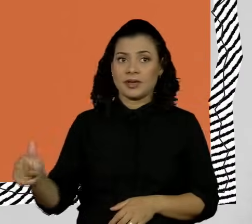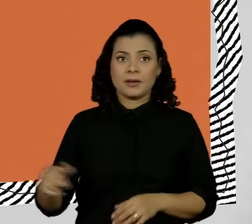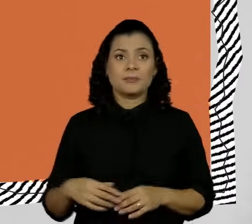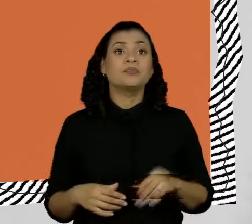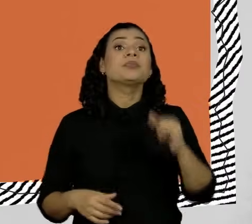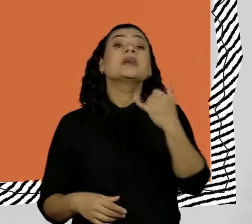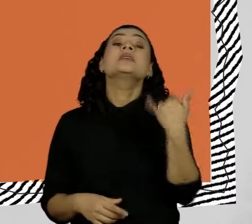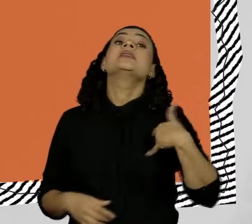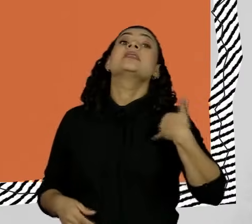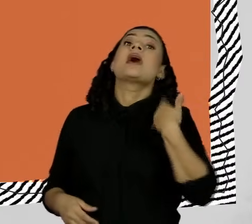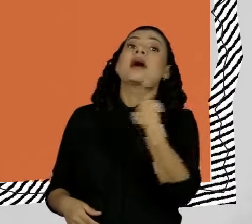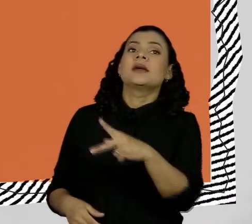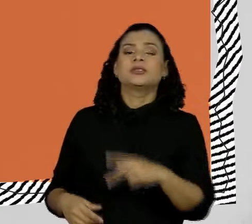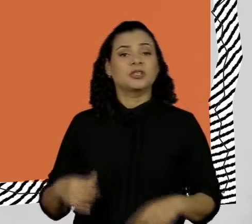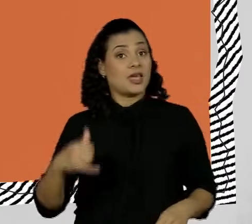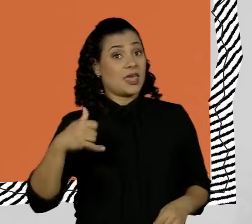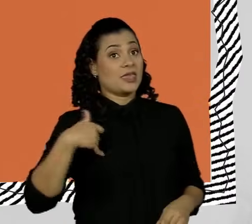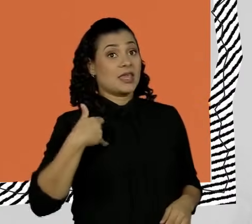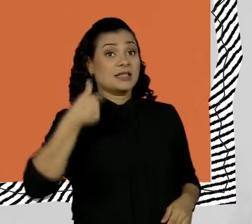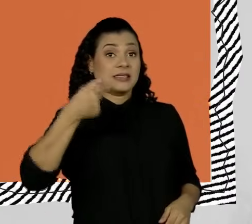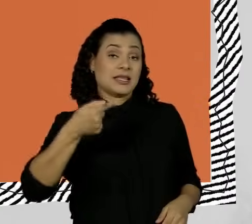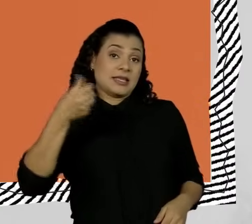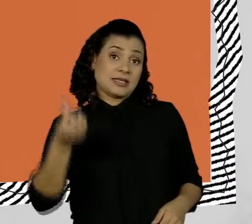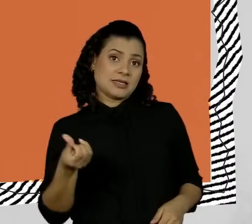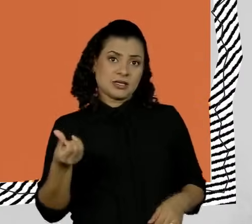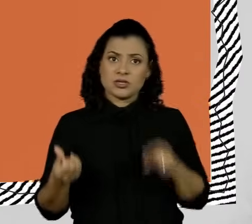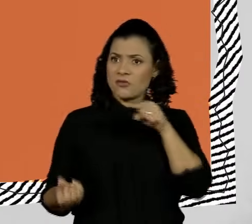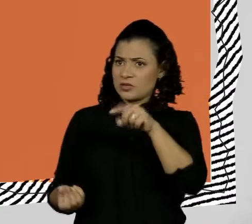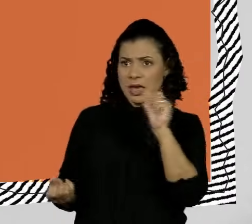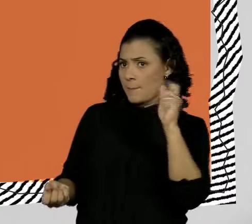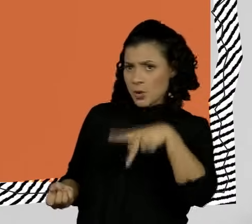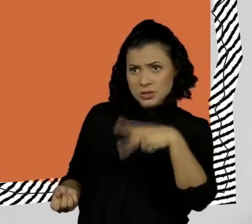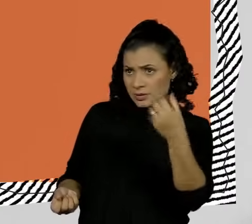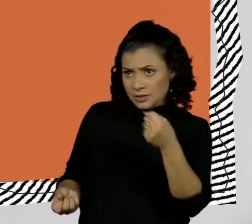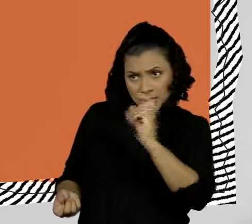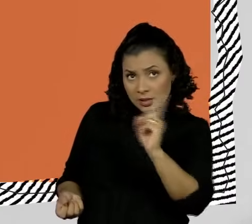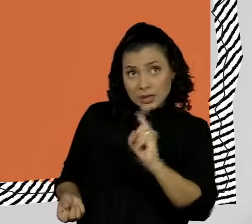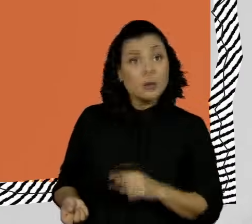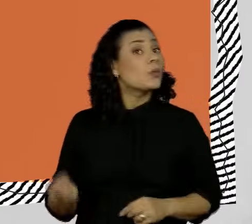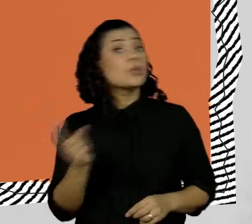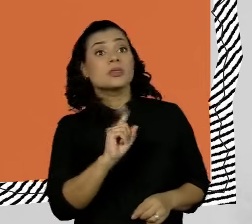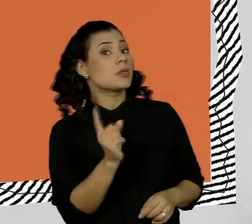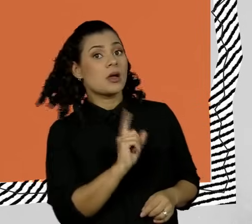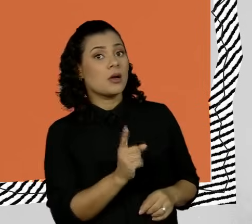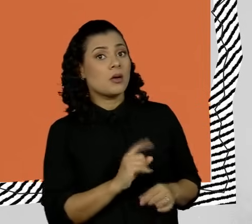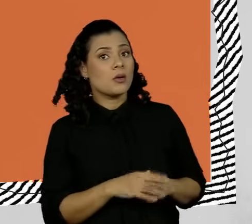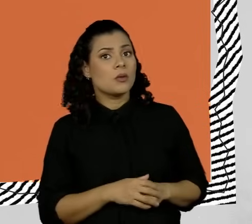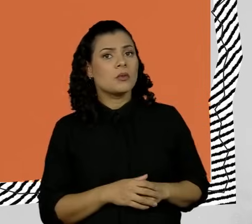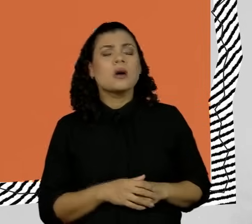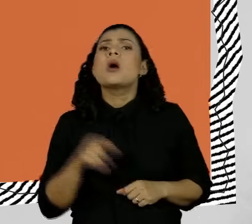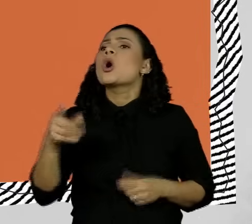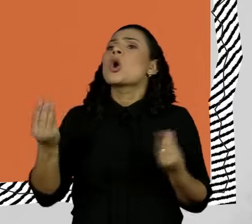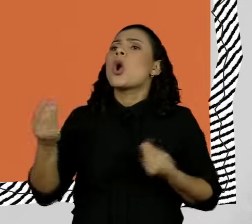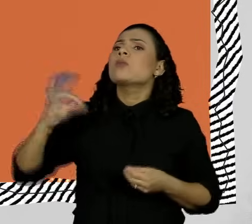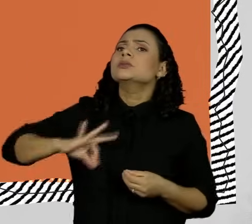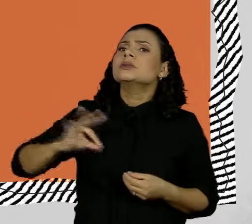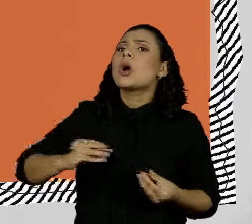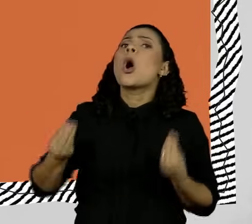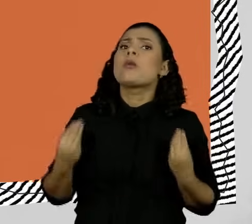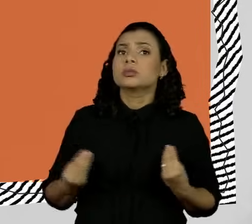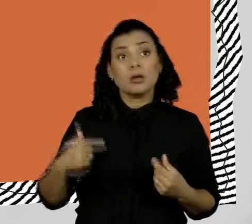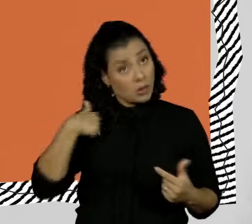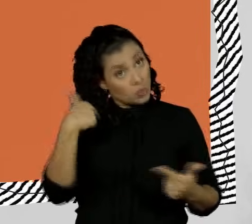quantos anos? Eu tenho 76. A senhora não é aposentada não, já é? Não, E como é que a senhora se sustenta?